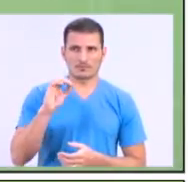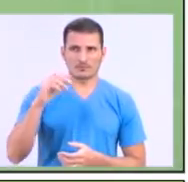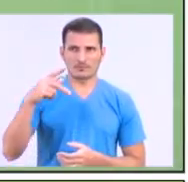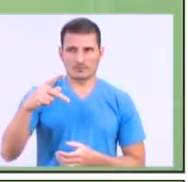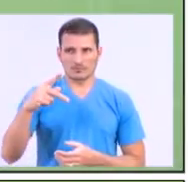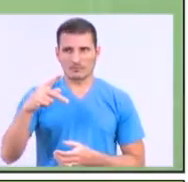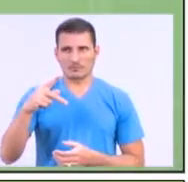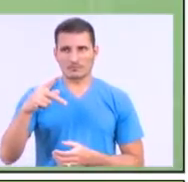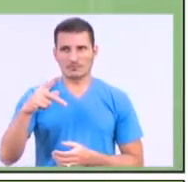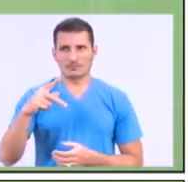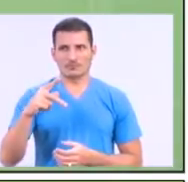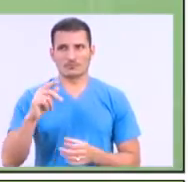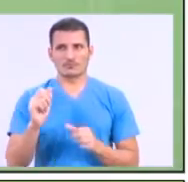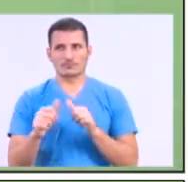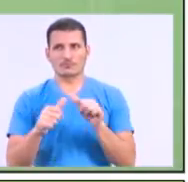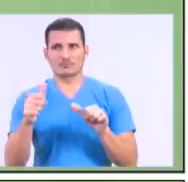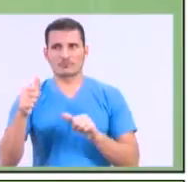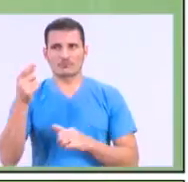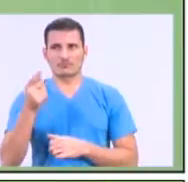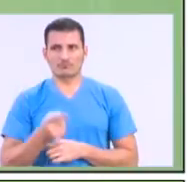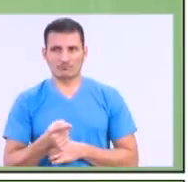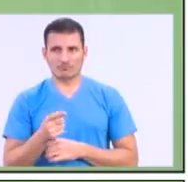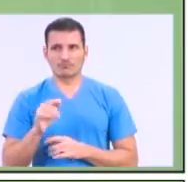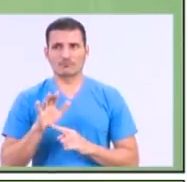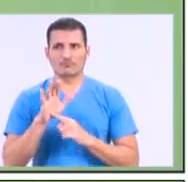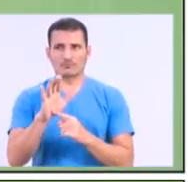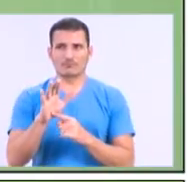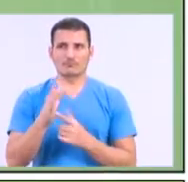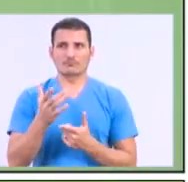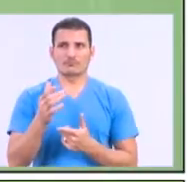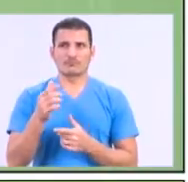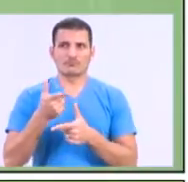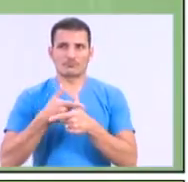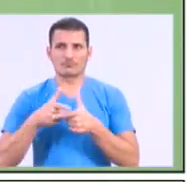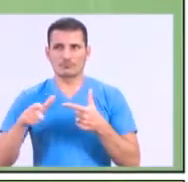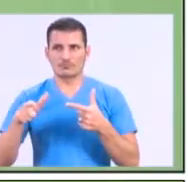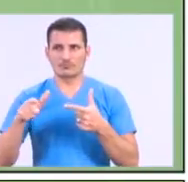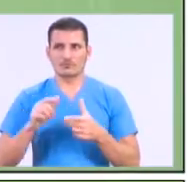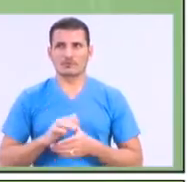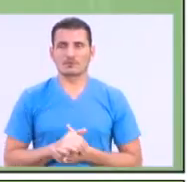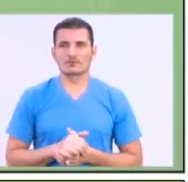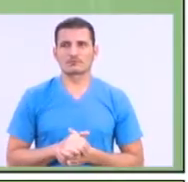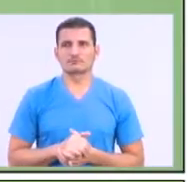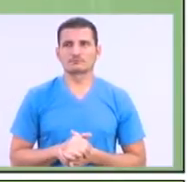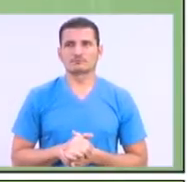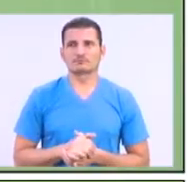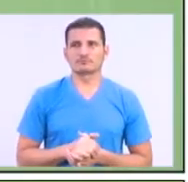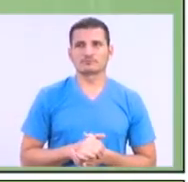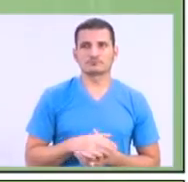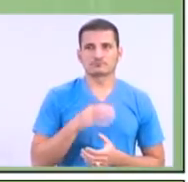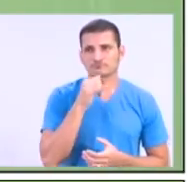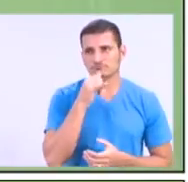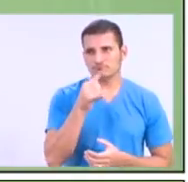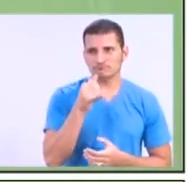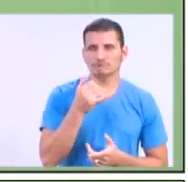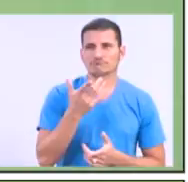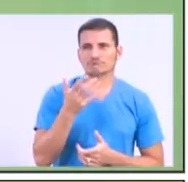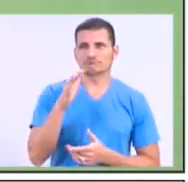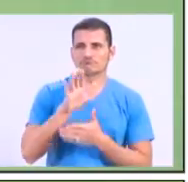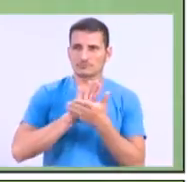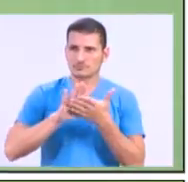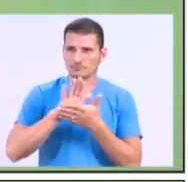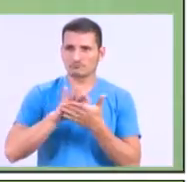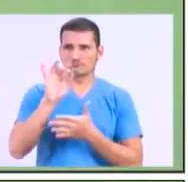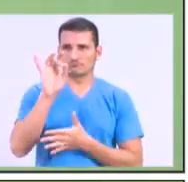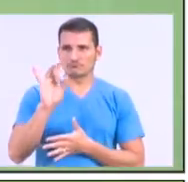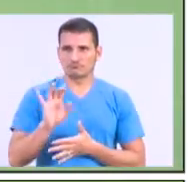ia apresentar o resultado da divisão. Né? Caso não tenha atingido nenhuma dessas operações, a gente cairia